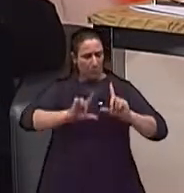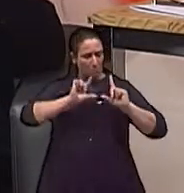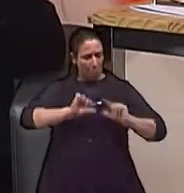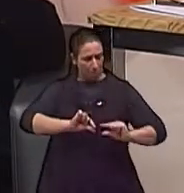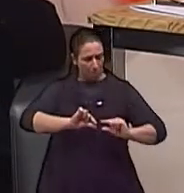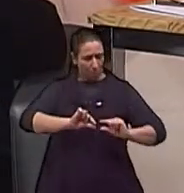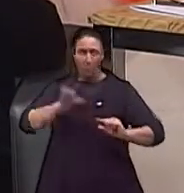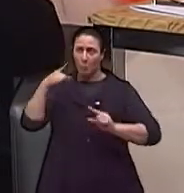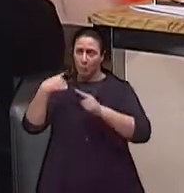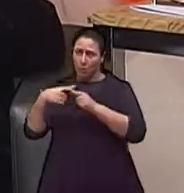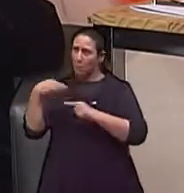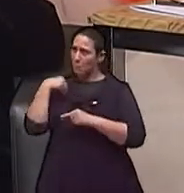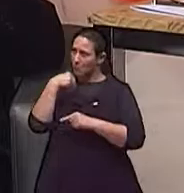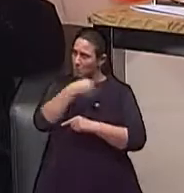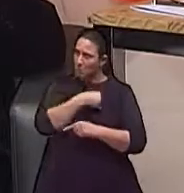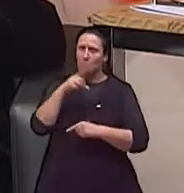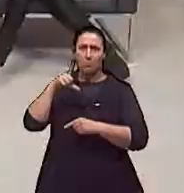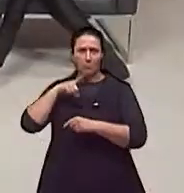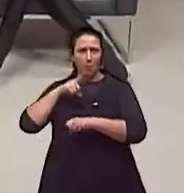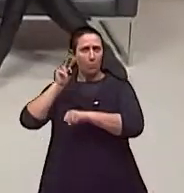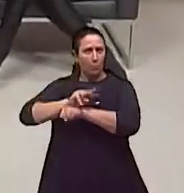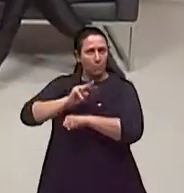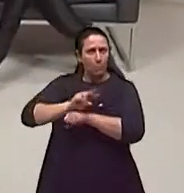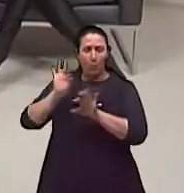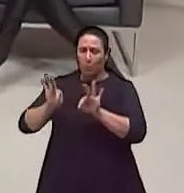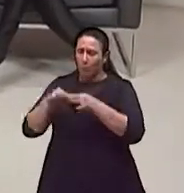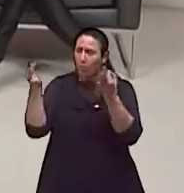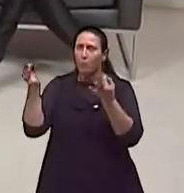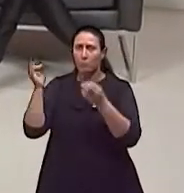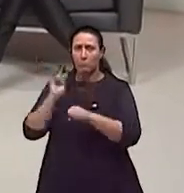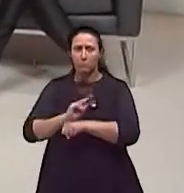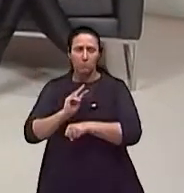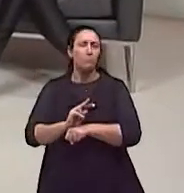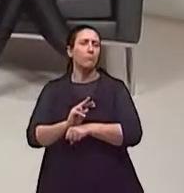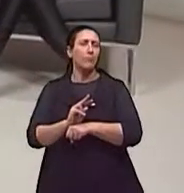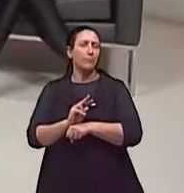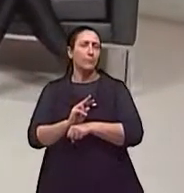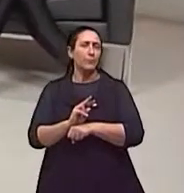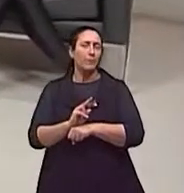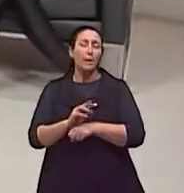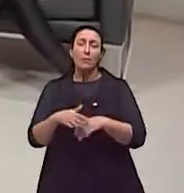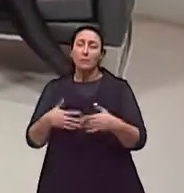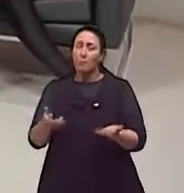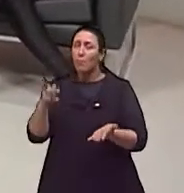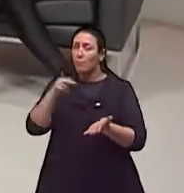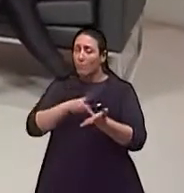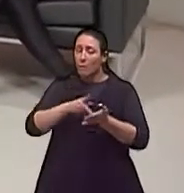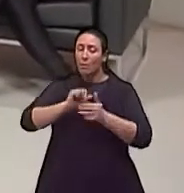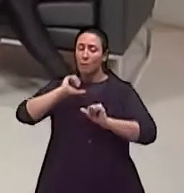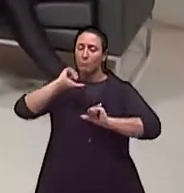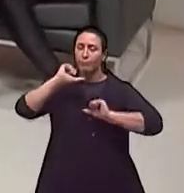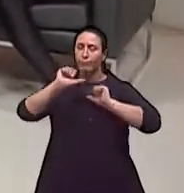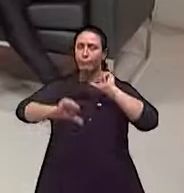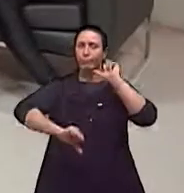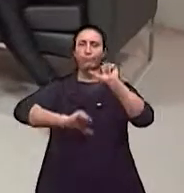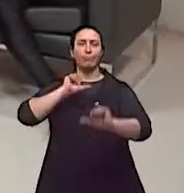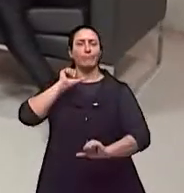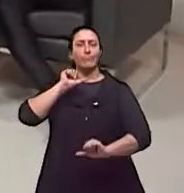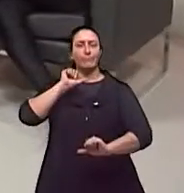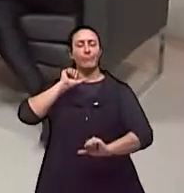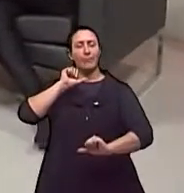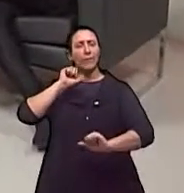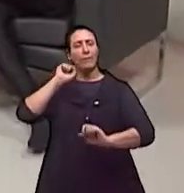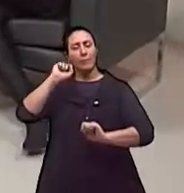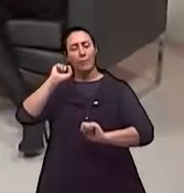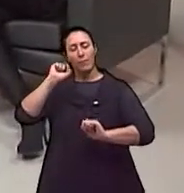trata mais as pessoas vão inv e com isso tá se invertendo a nossa faixa